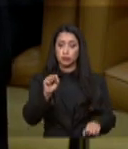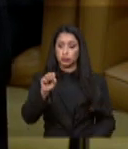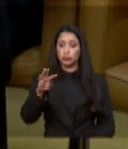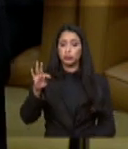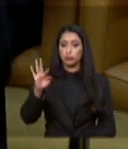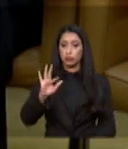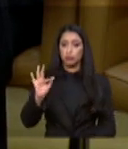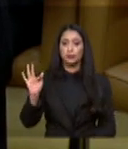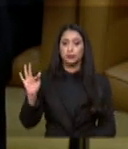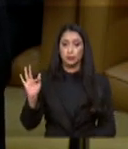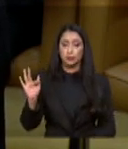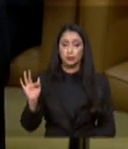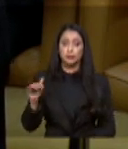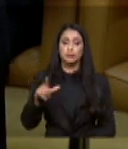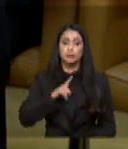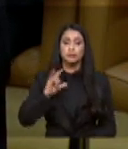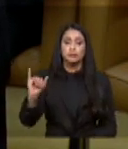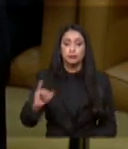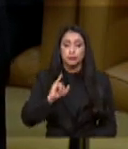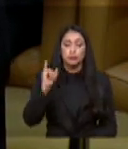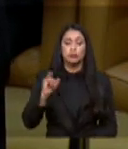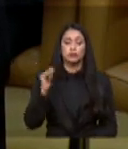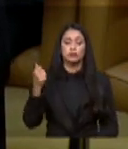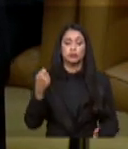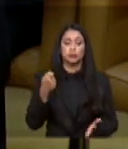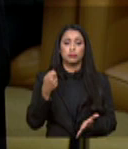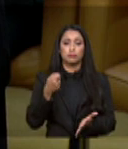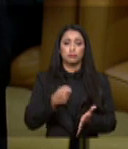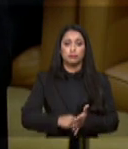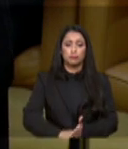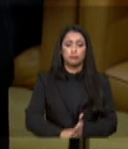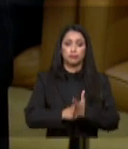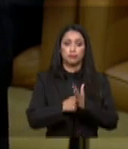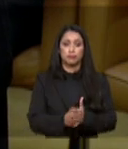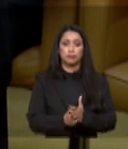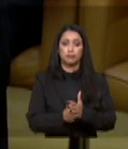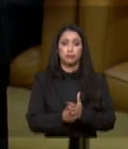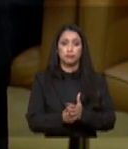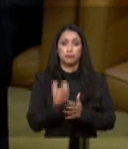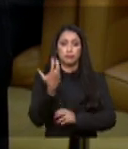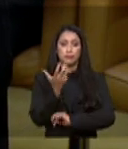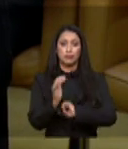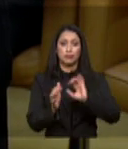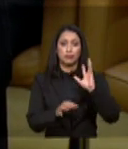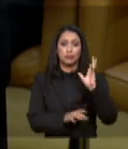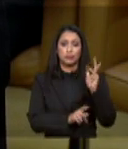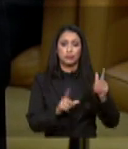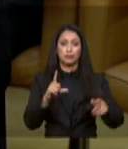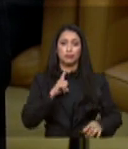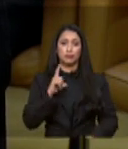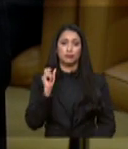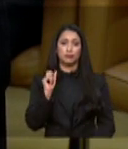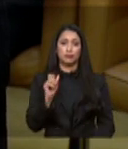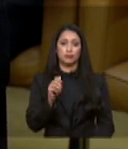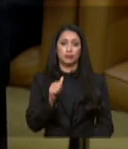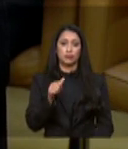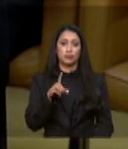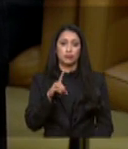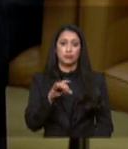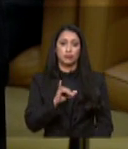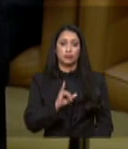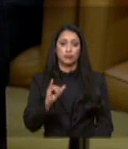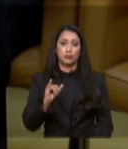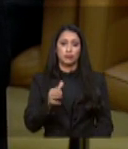STF. Nascem, portanto, os deveres de vedação do retrocesso ambiental, segundo